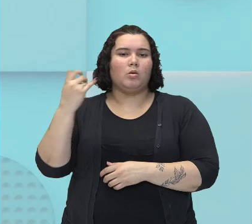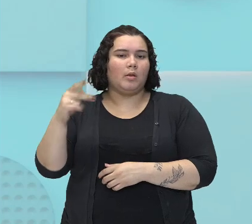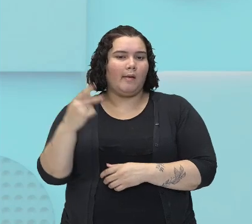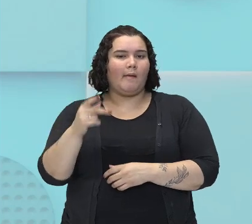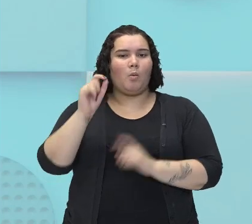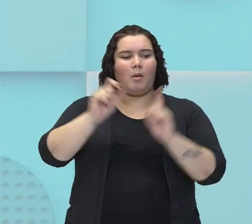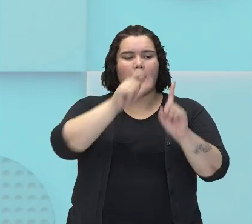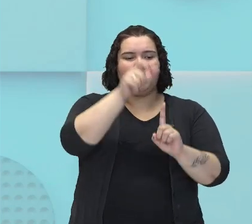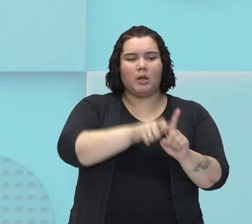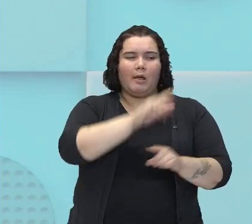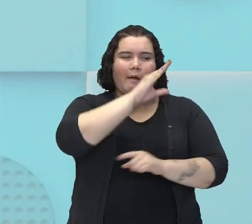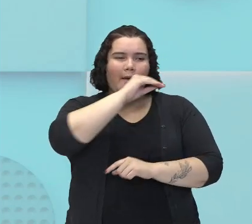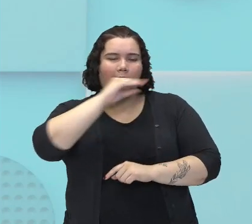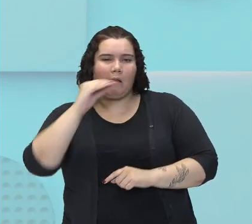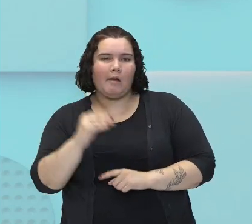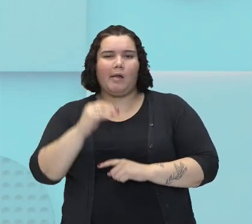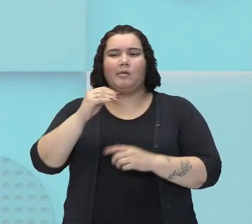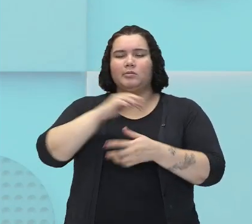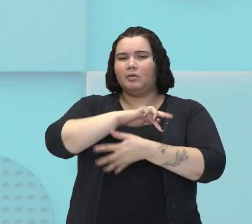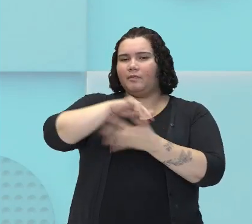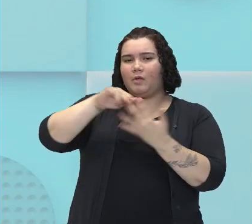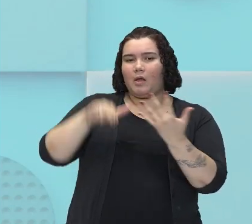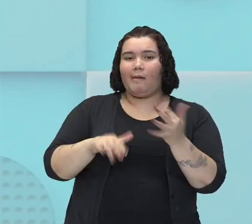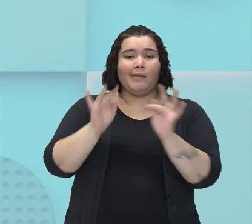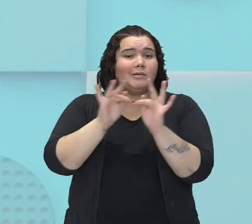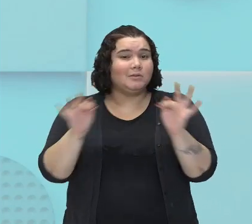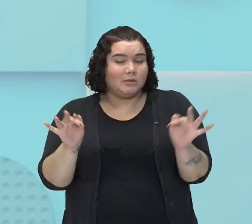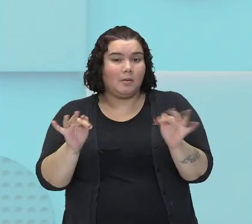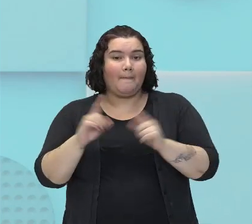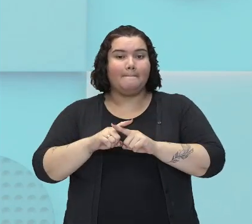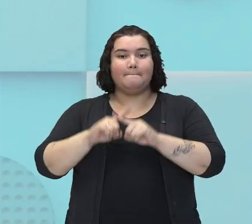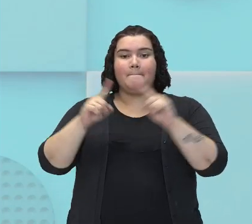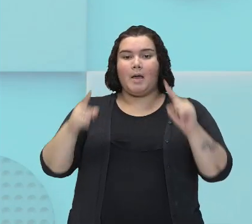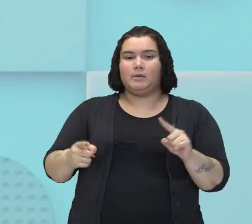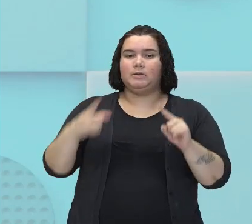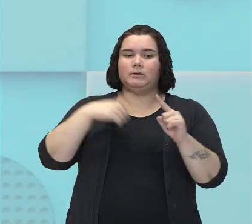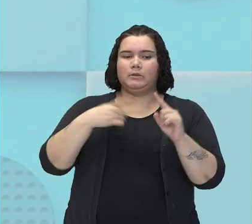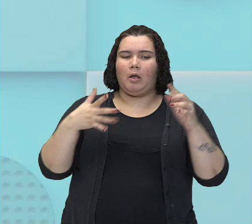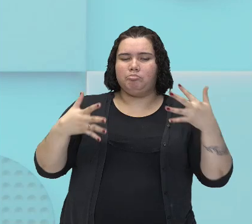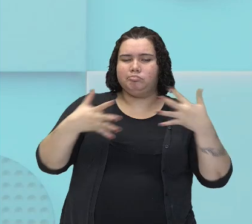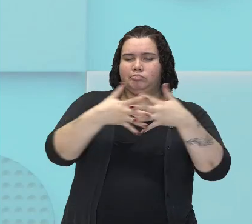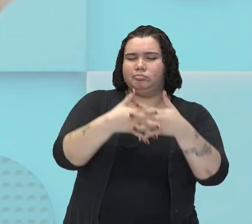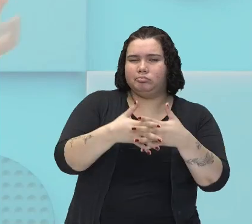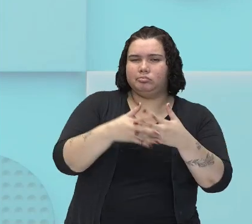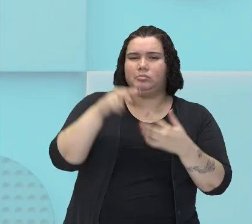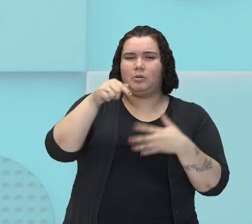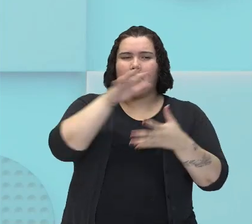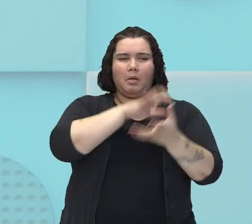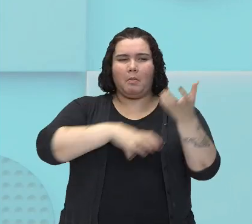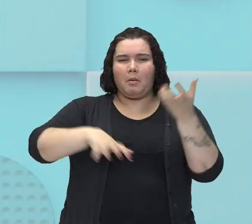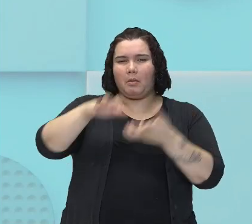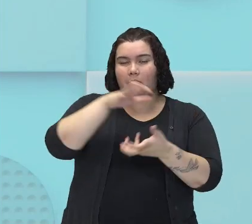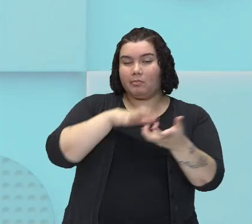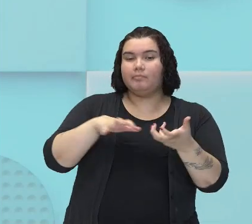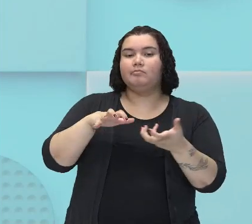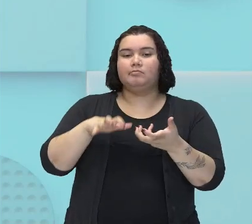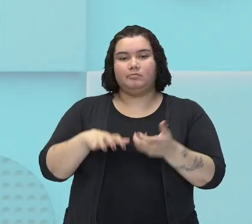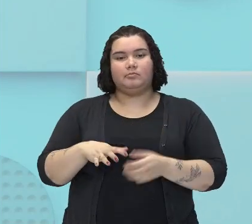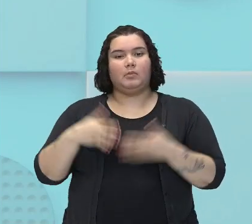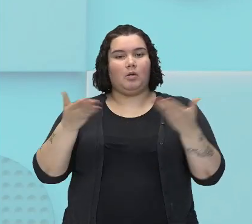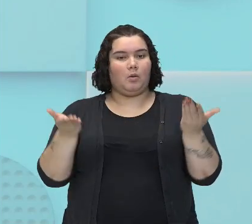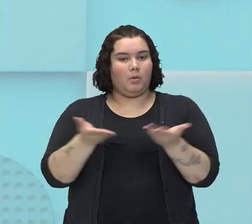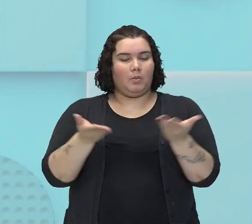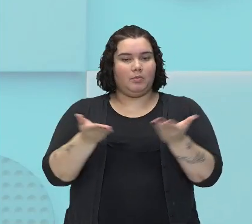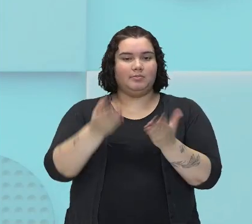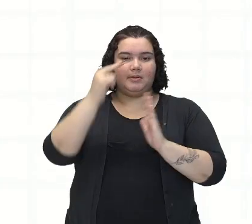são loucos, são bastante simples, mas ao mesmo tempo há uma complexidade dentro daquelas tramas, dentro daqueles enredos. O nosso conto de hoje,